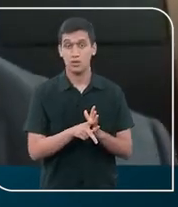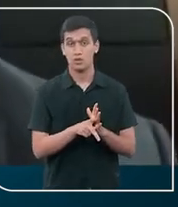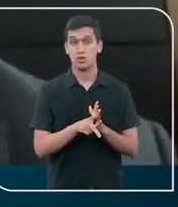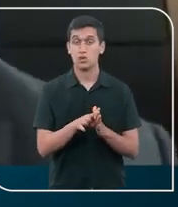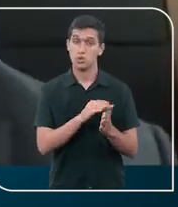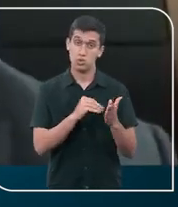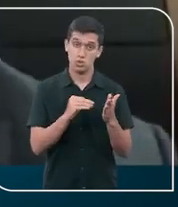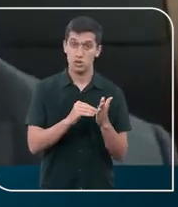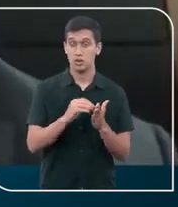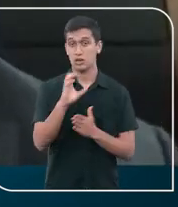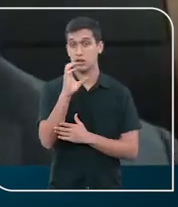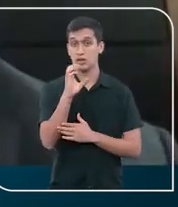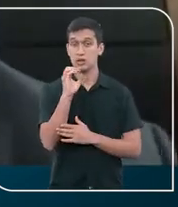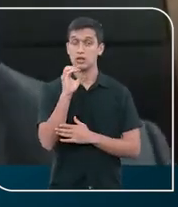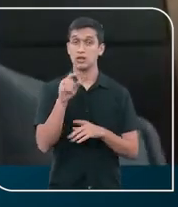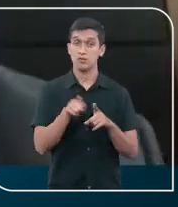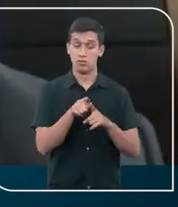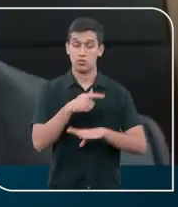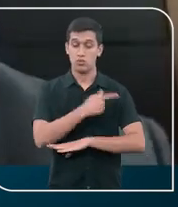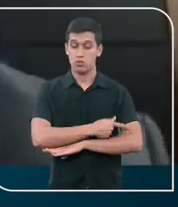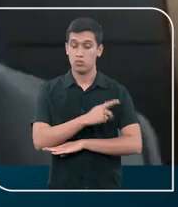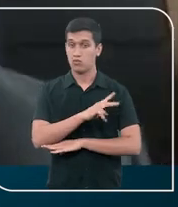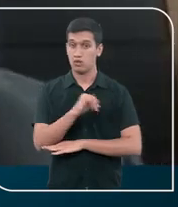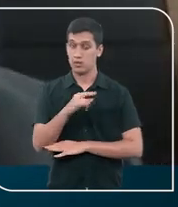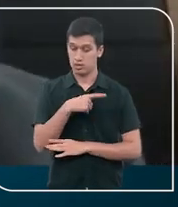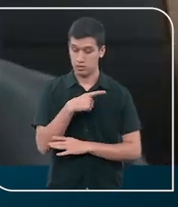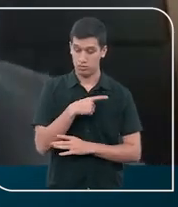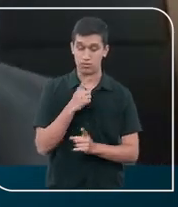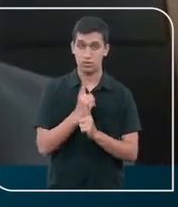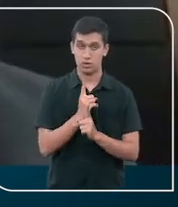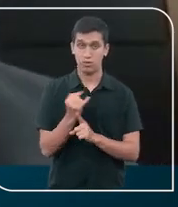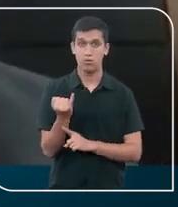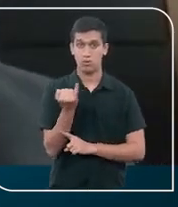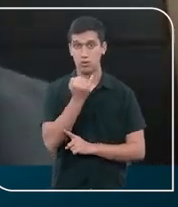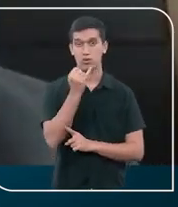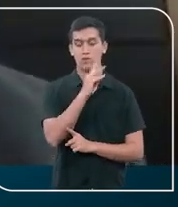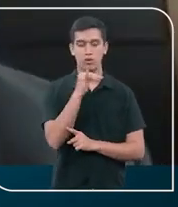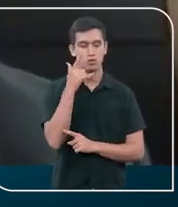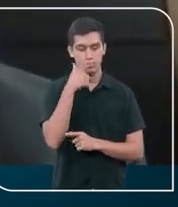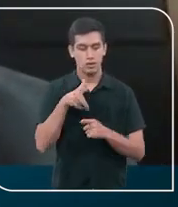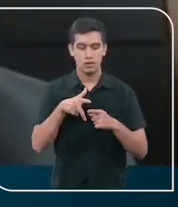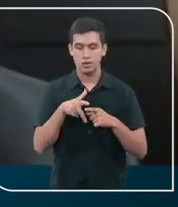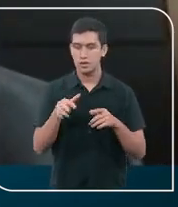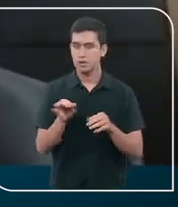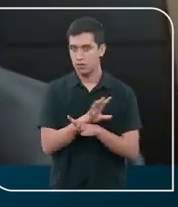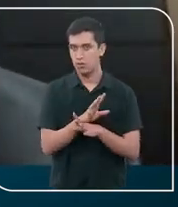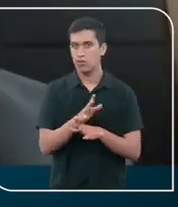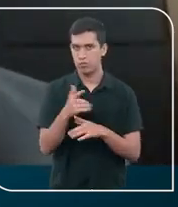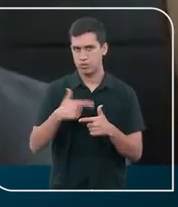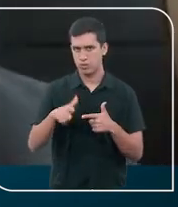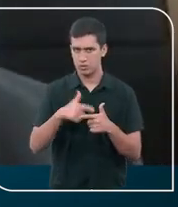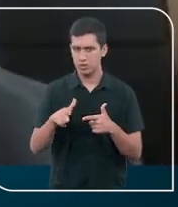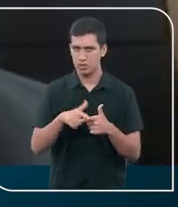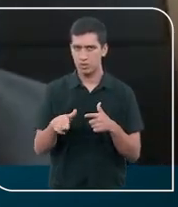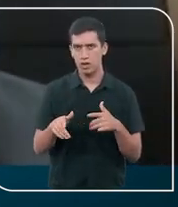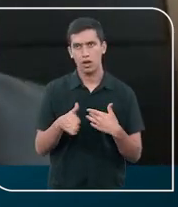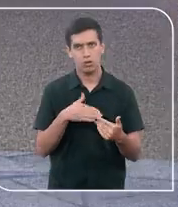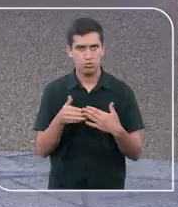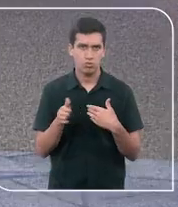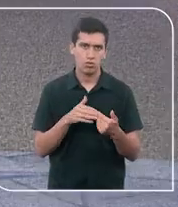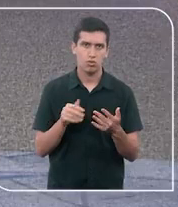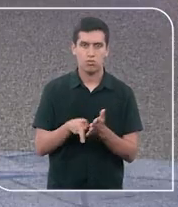créditos e o condomínio vai receber todo mês uma importância e vai conseguir sanar um grande problema, a depender do condomínio, né, que é a